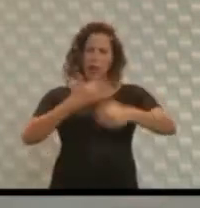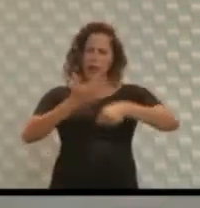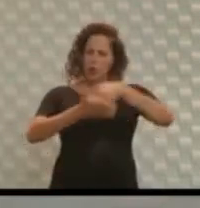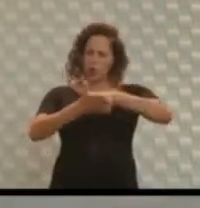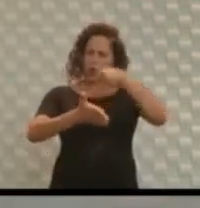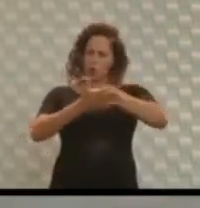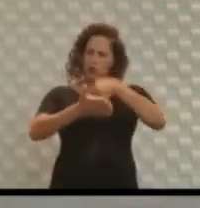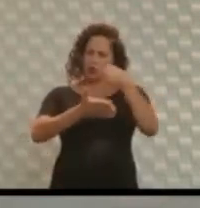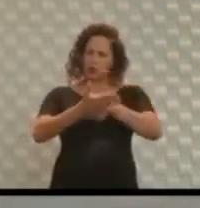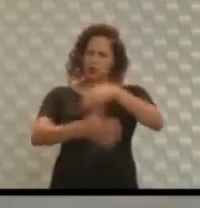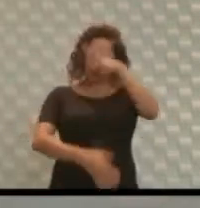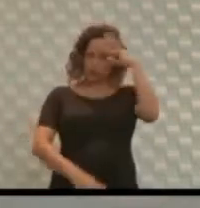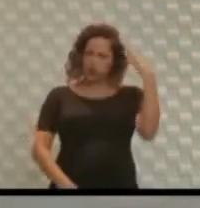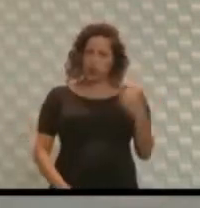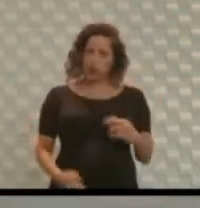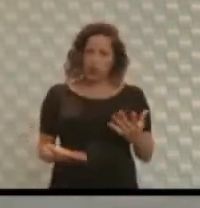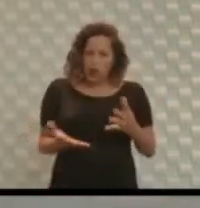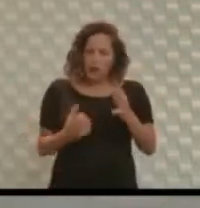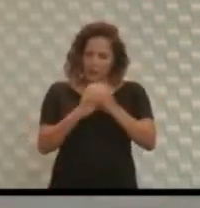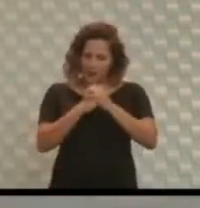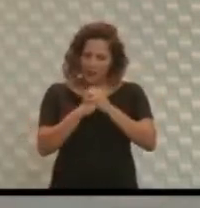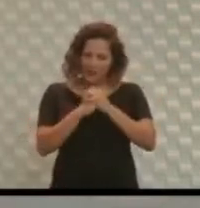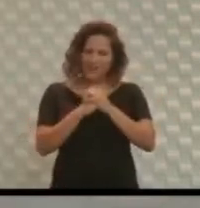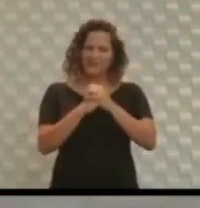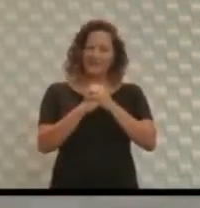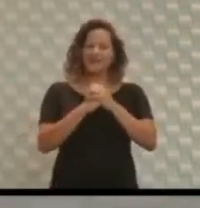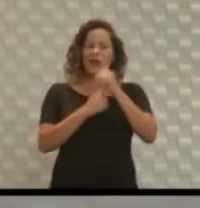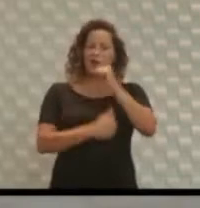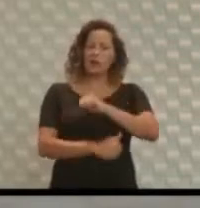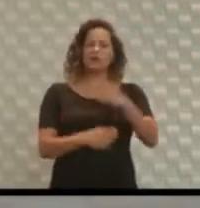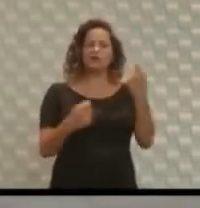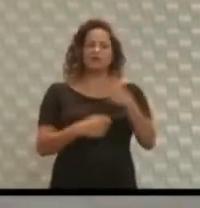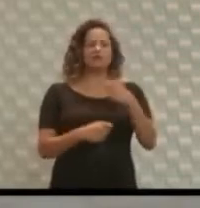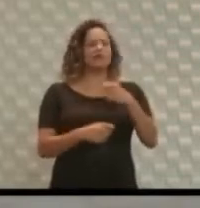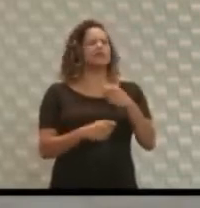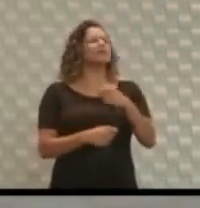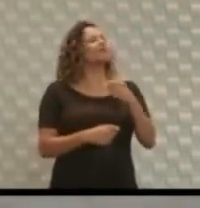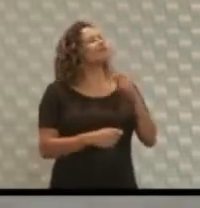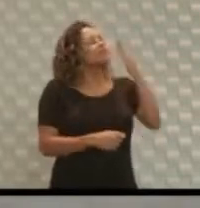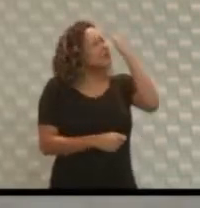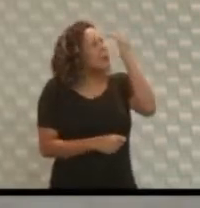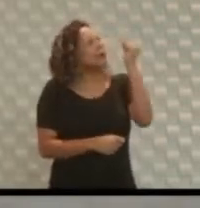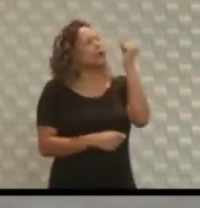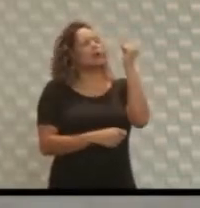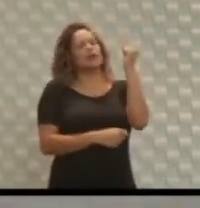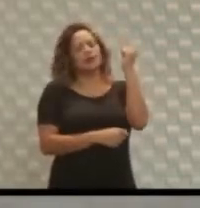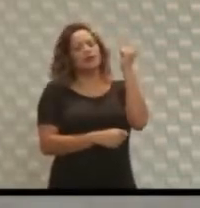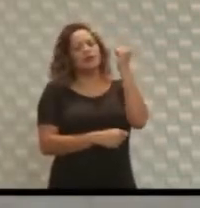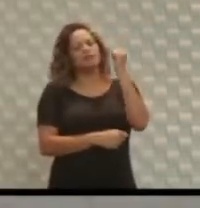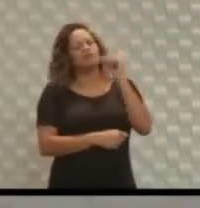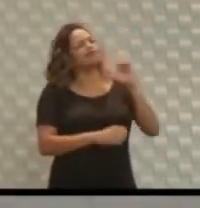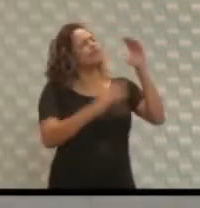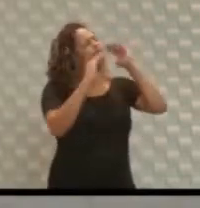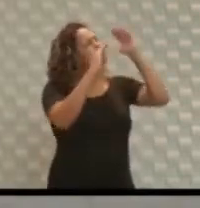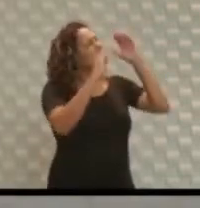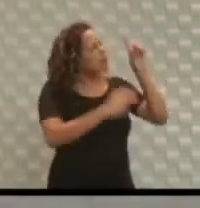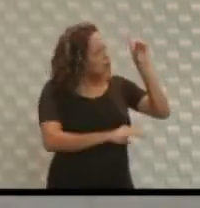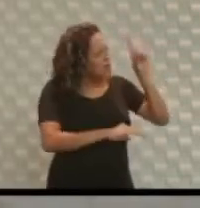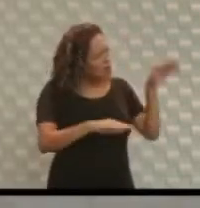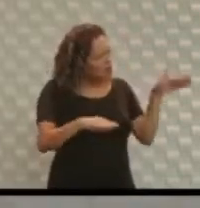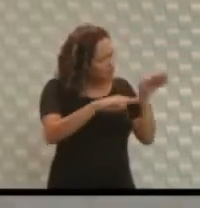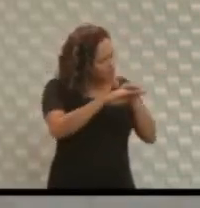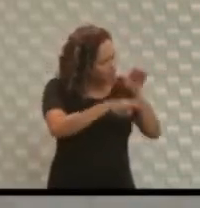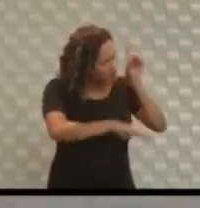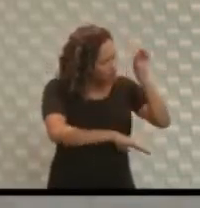Amém? Então, mulher, busque a sabedoria, que é o temor do Senhor. O temor do Senhor consiste em aborrecer